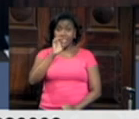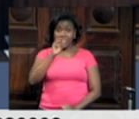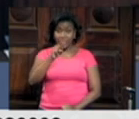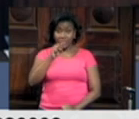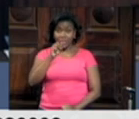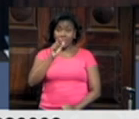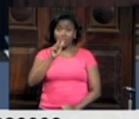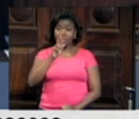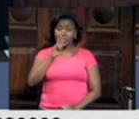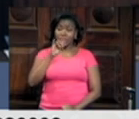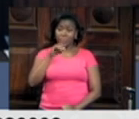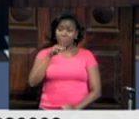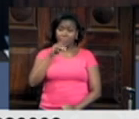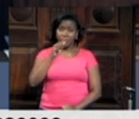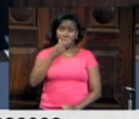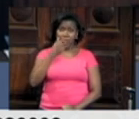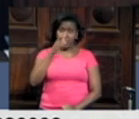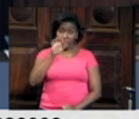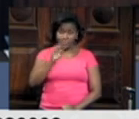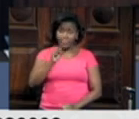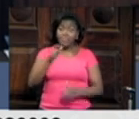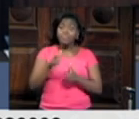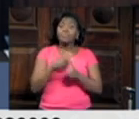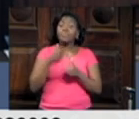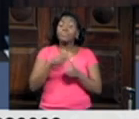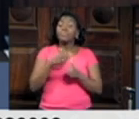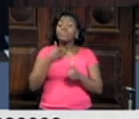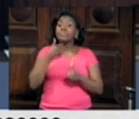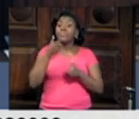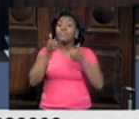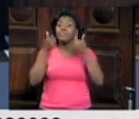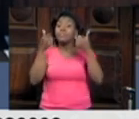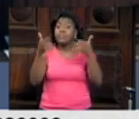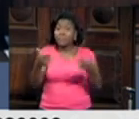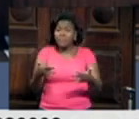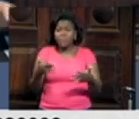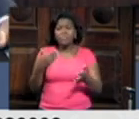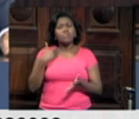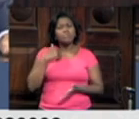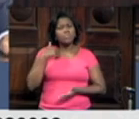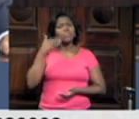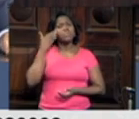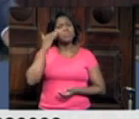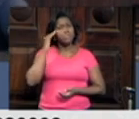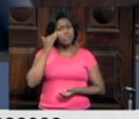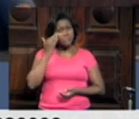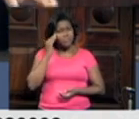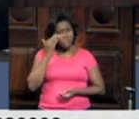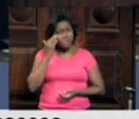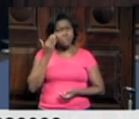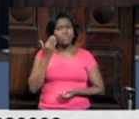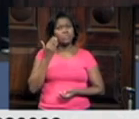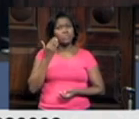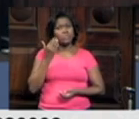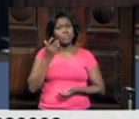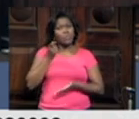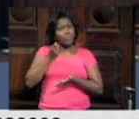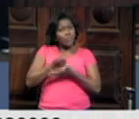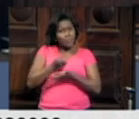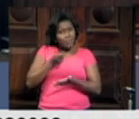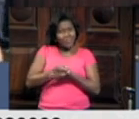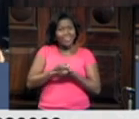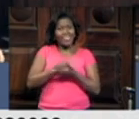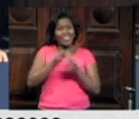Primeiro, senhor presidente, dizer que entendo ser dever do Sistema